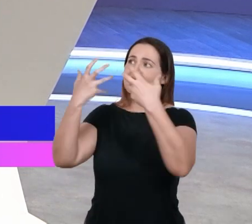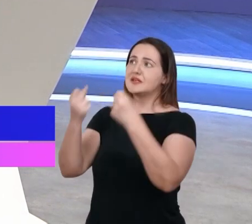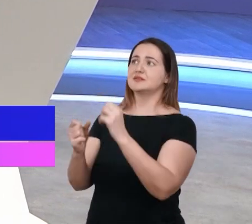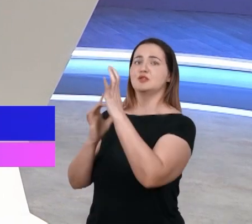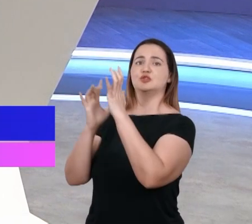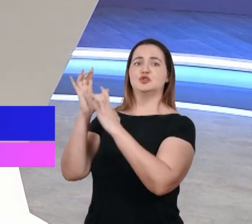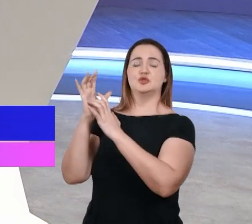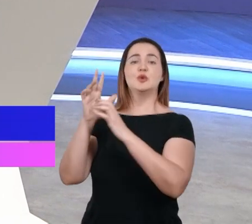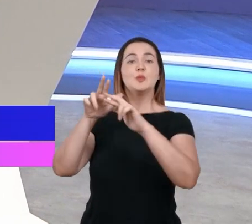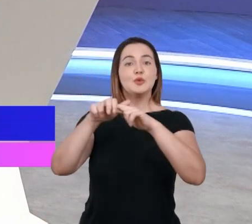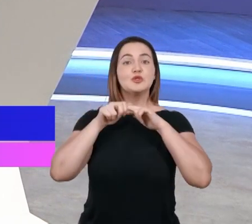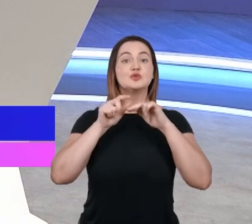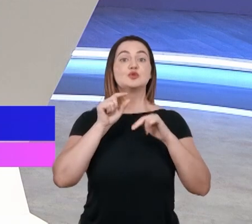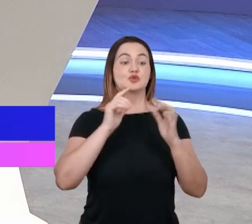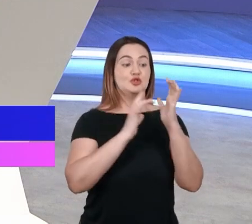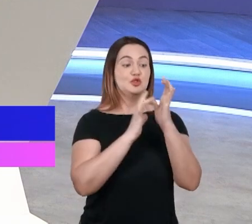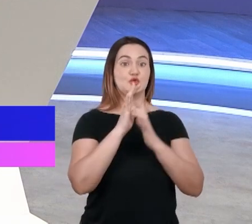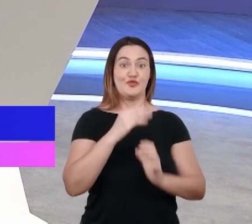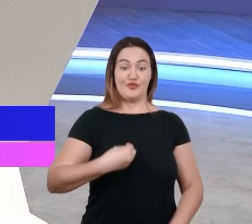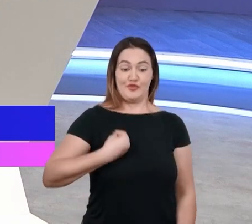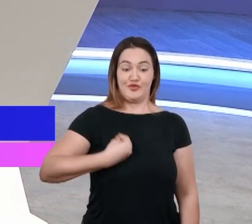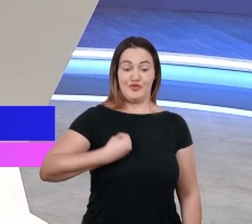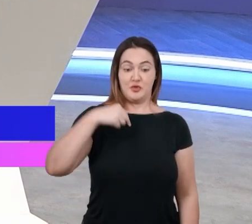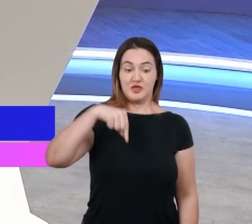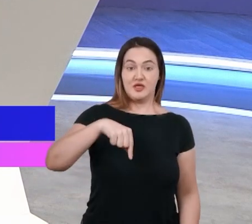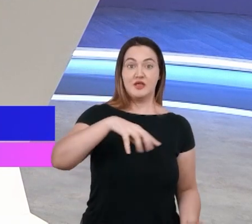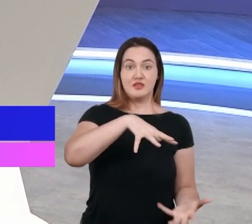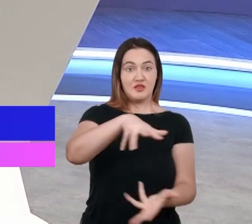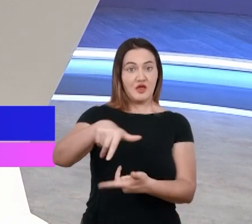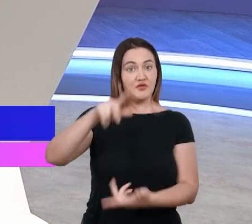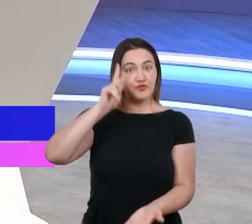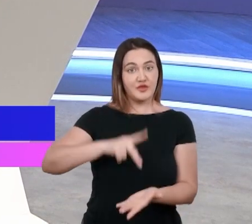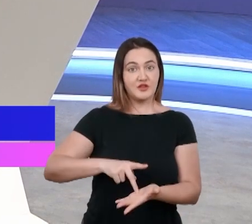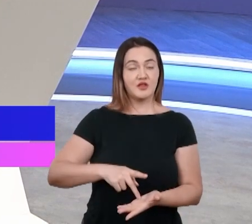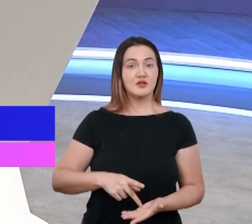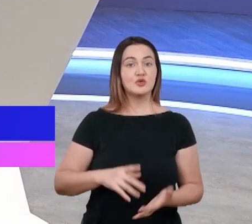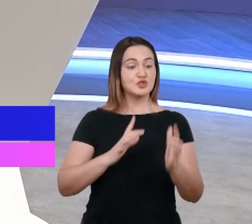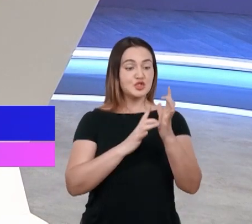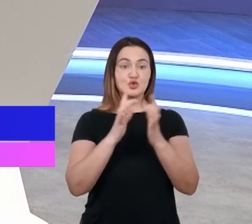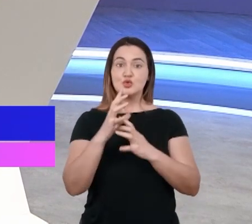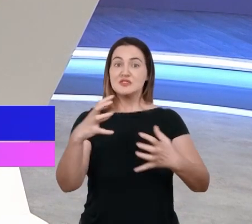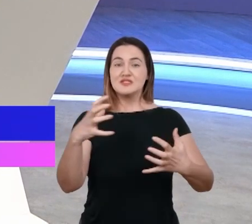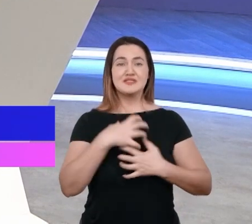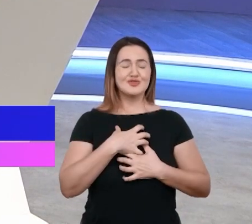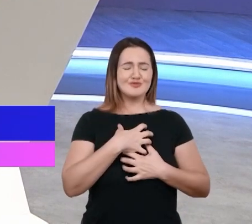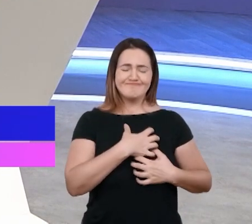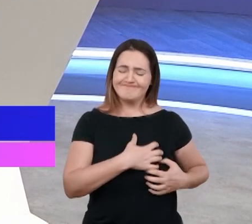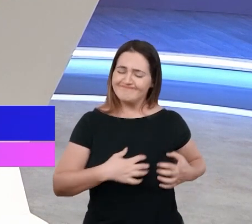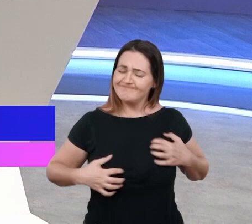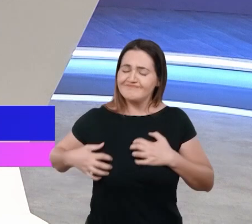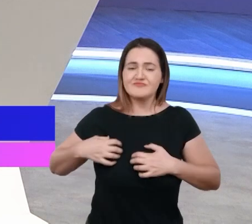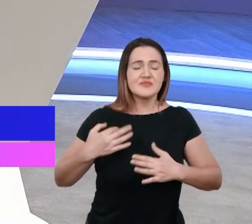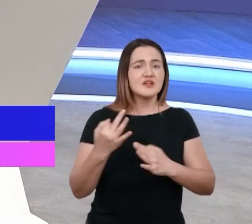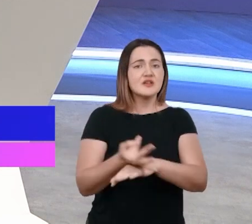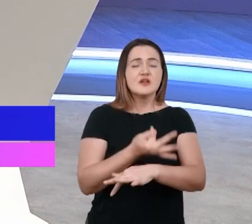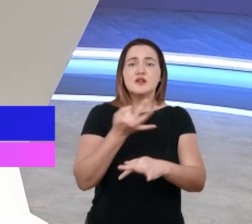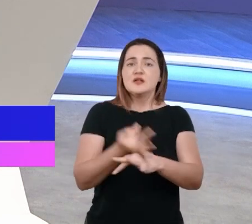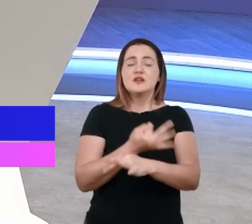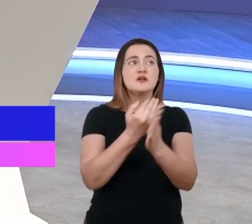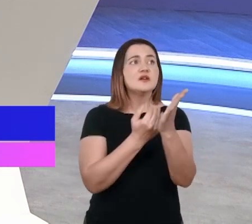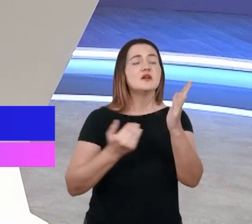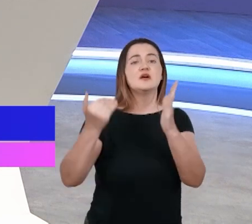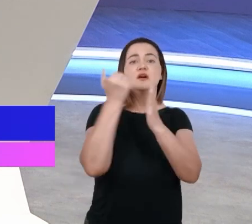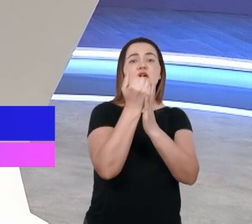Então, o que Jesus viveu aqui na terra foi real, foi verdadeiro. O peso que estava sobre os ombros de Jesus foi